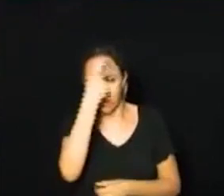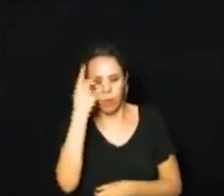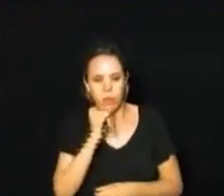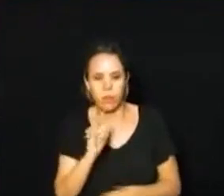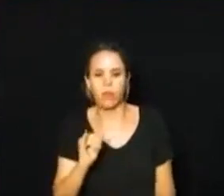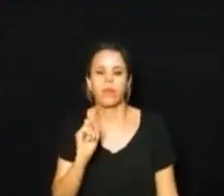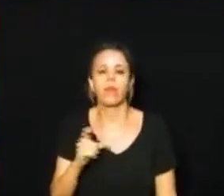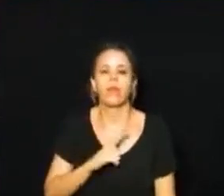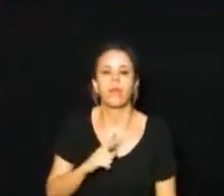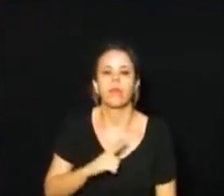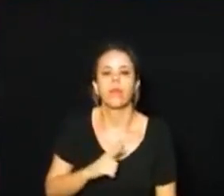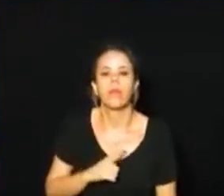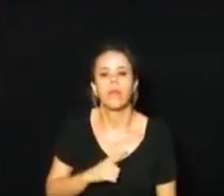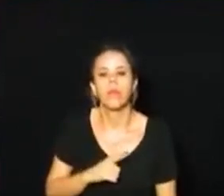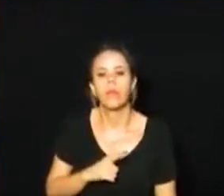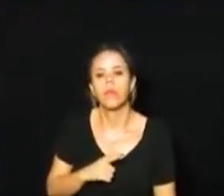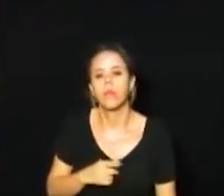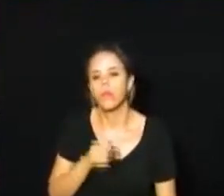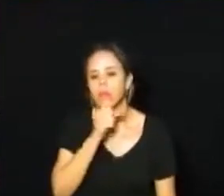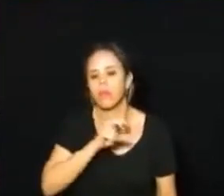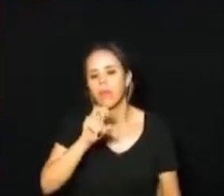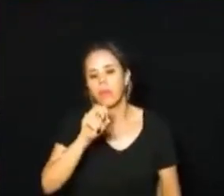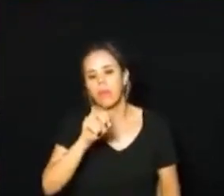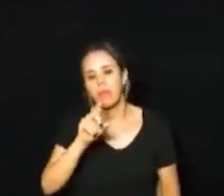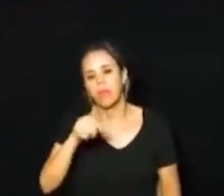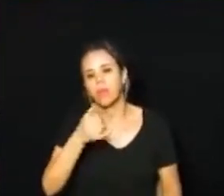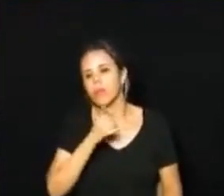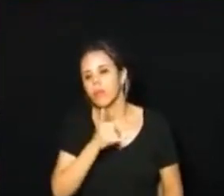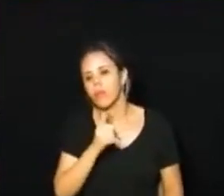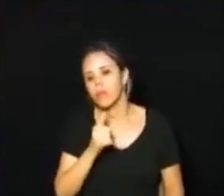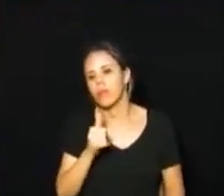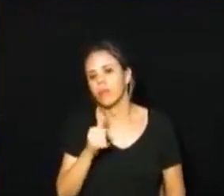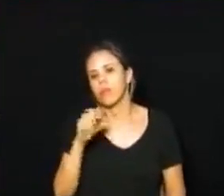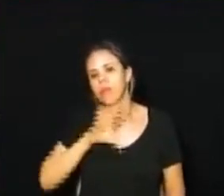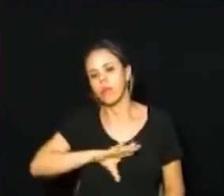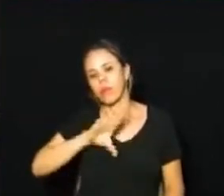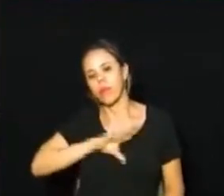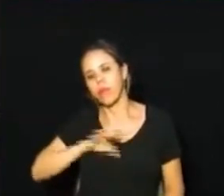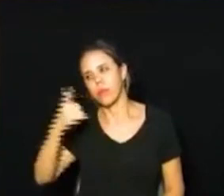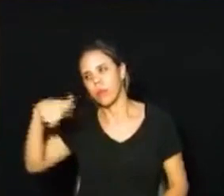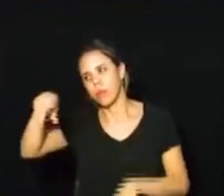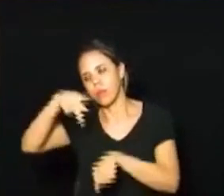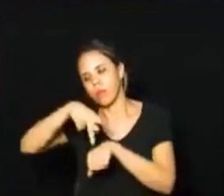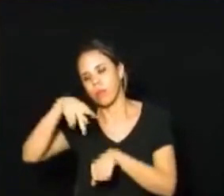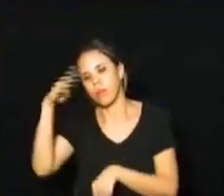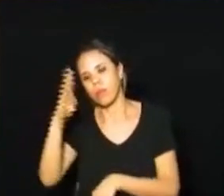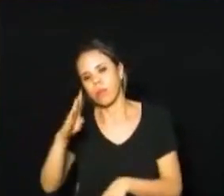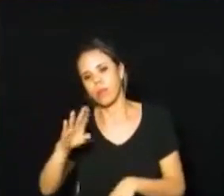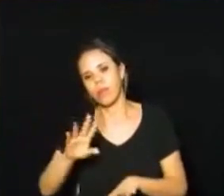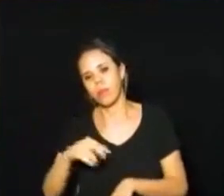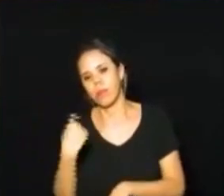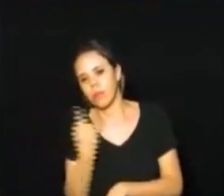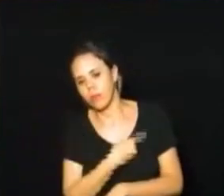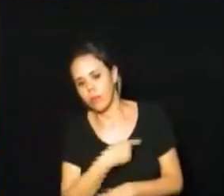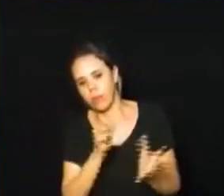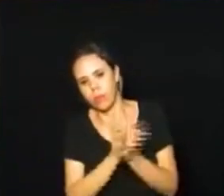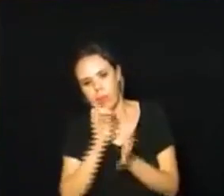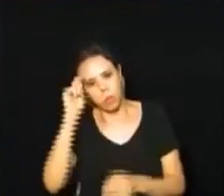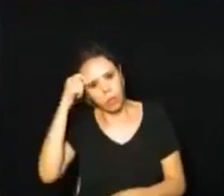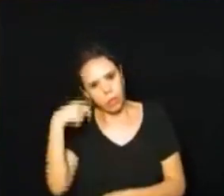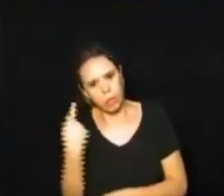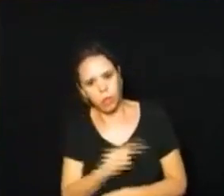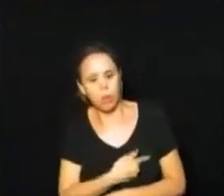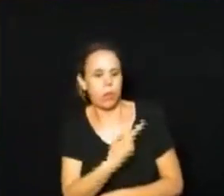que fala que tenha que os avós né eram italianos portugueses ou de outras nacionalidades mas nós a comunidade